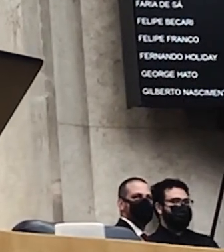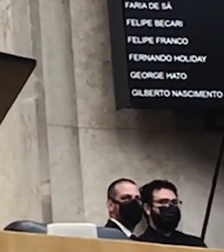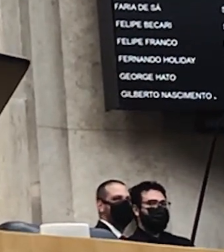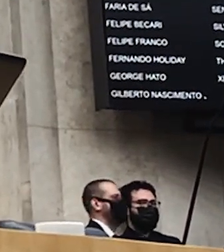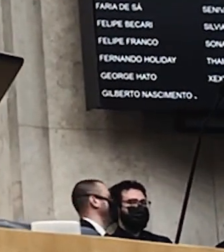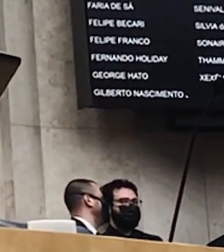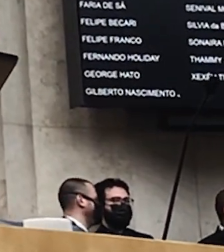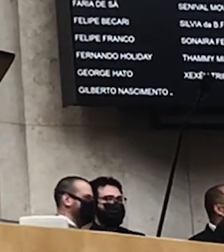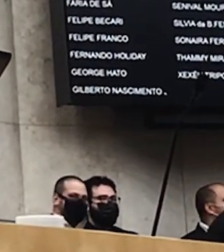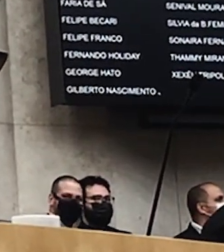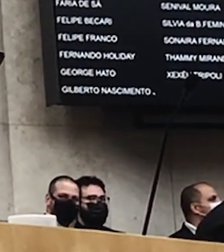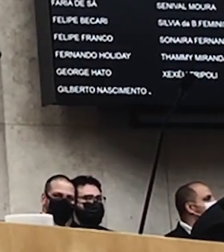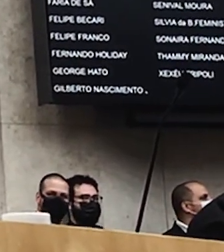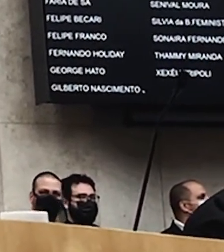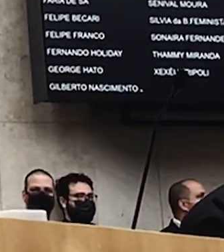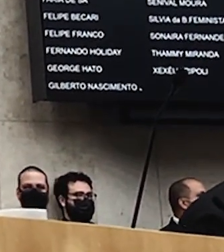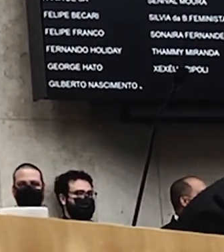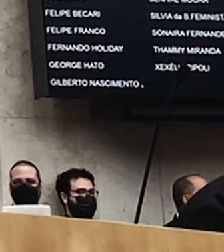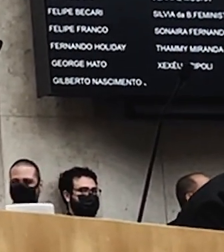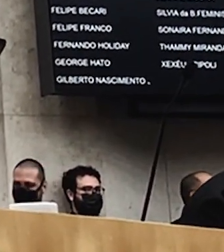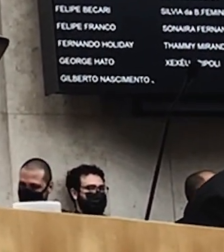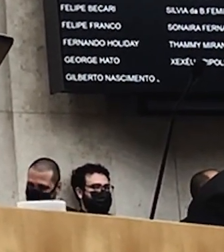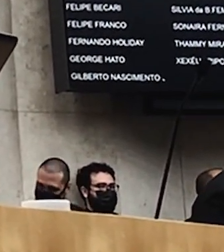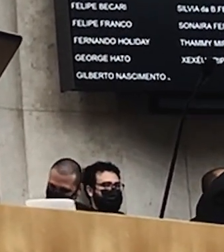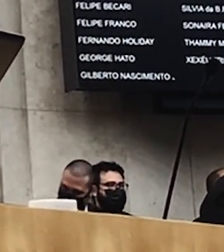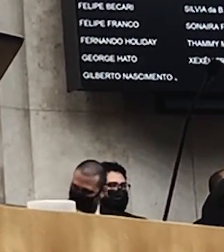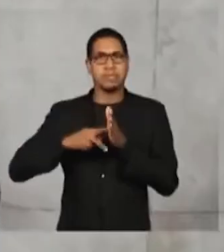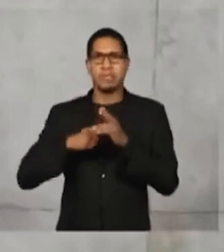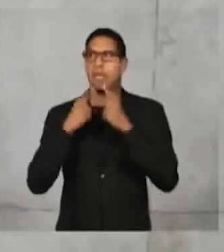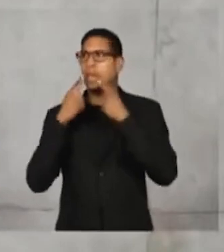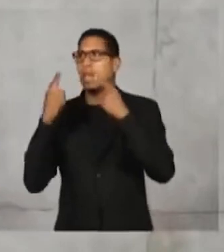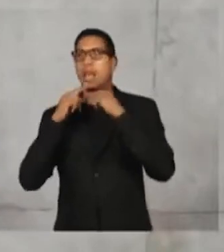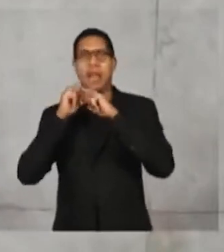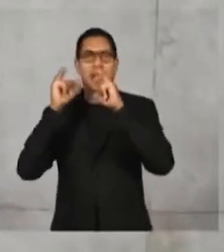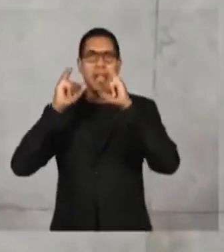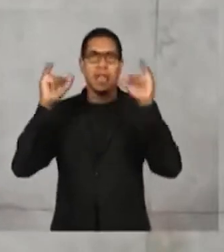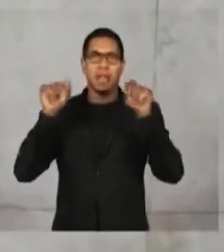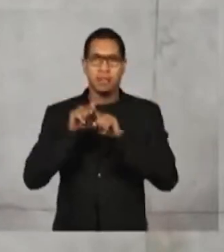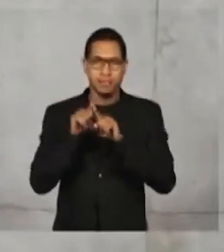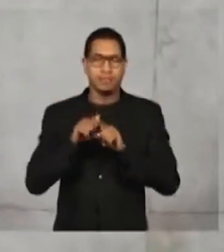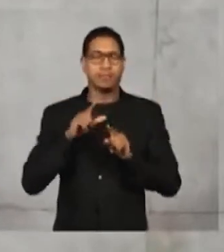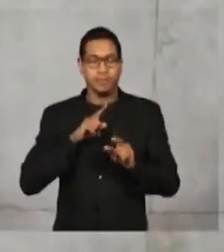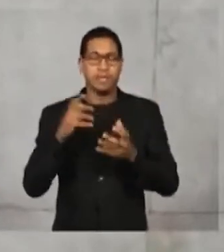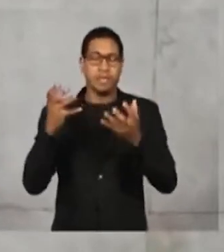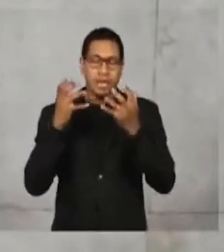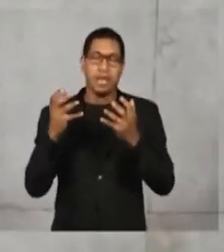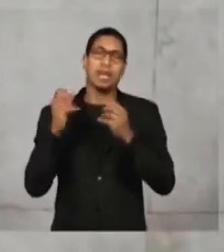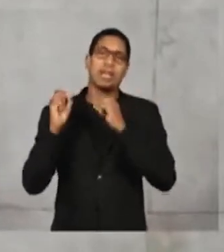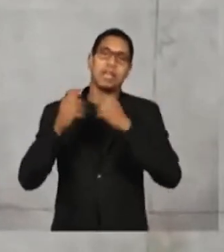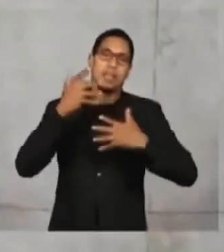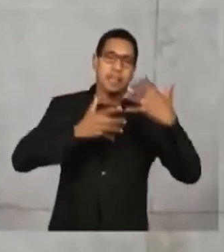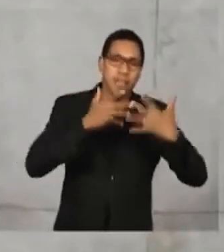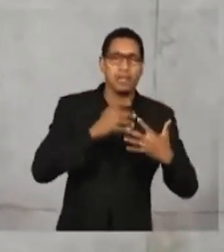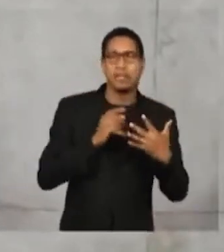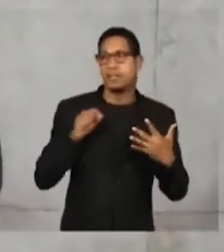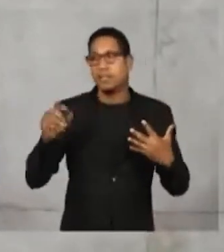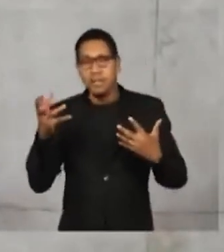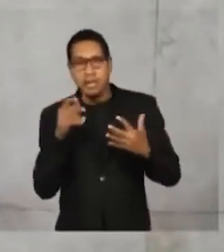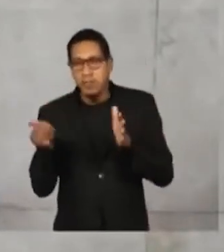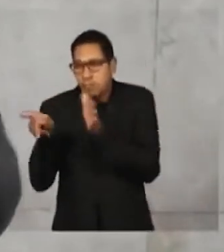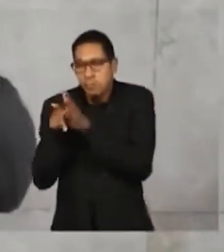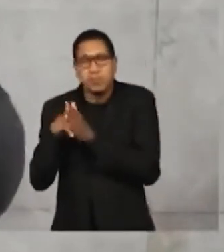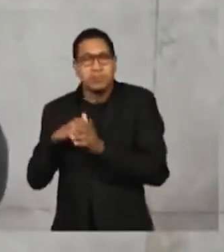mal educada, barulhenta, escandalosa do sindicato, que busca tutelar exclusivamente os próprios